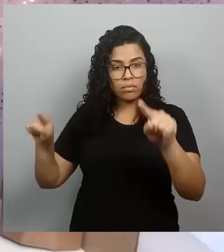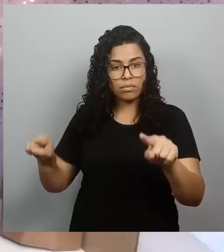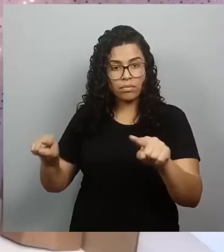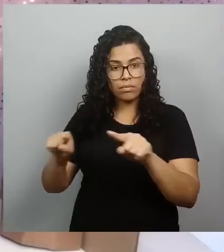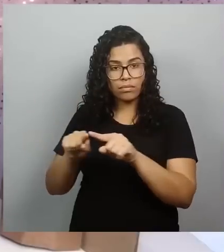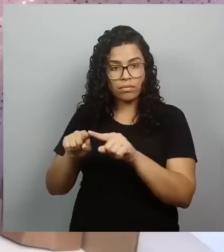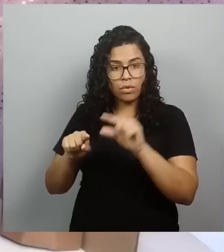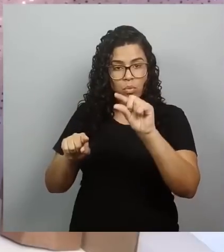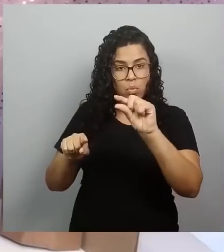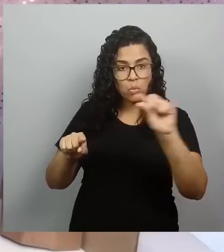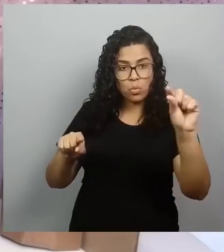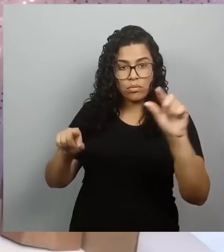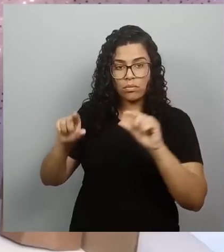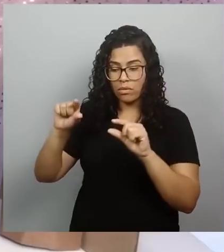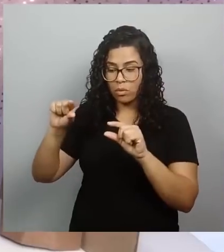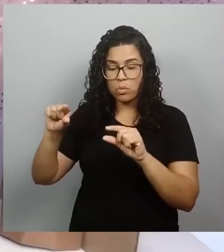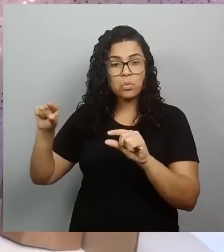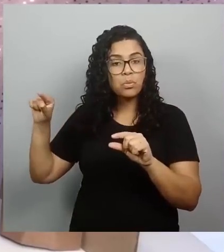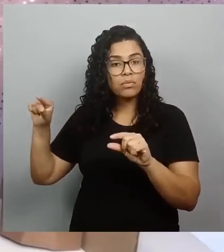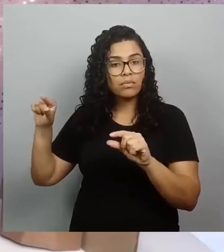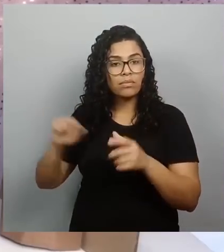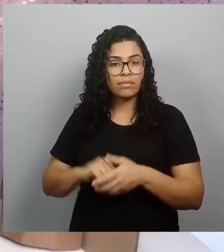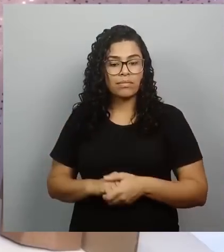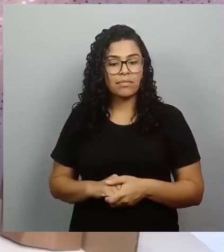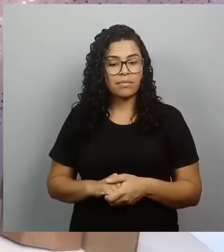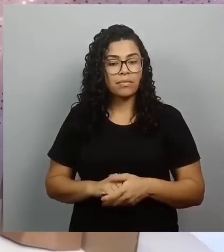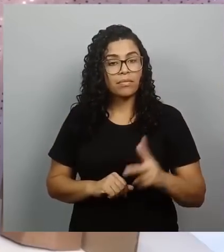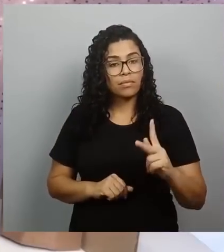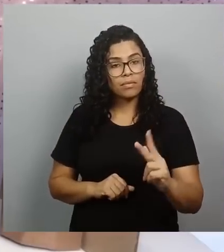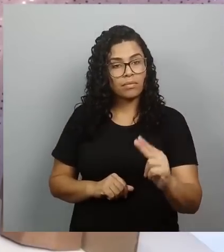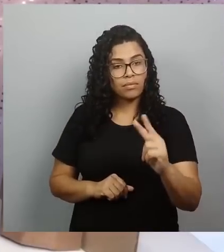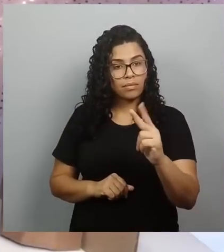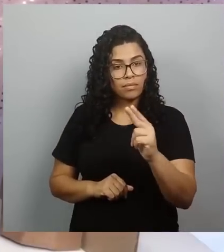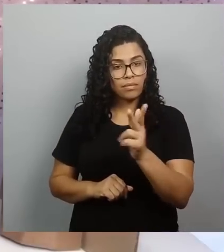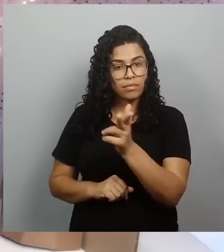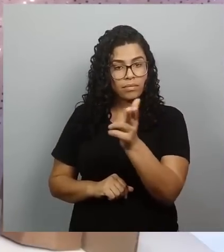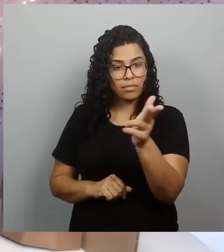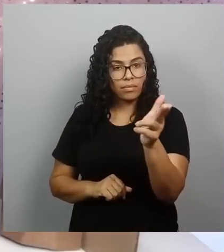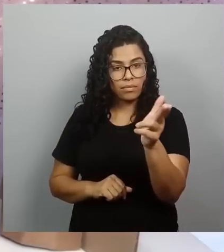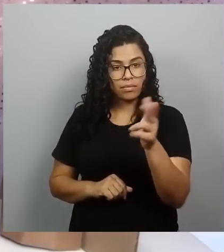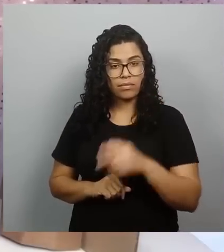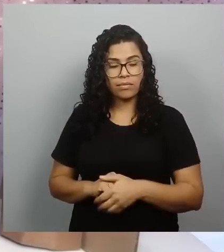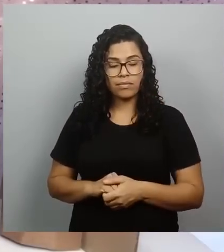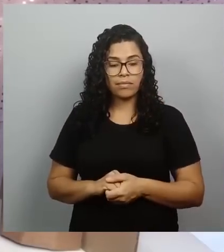Então, corte 2 dedinhos de um lado, 2 dedinhos do outro.